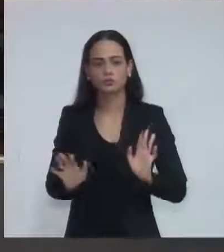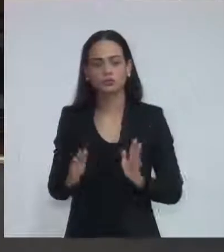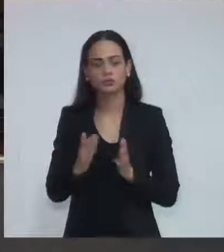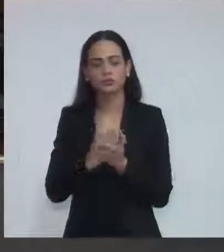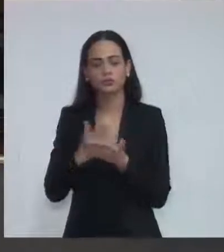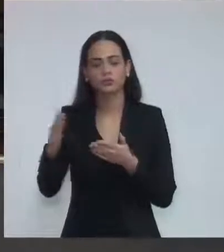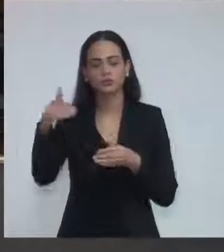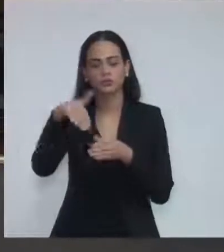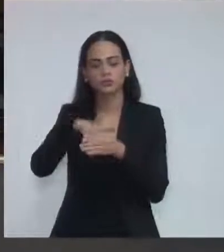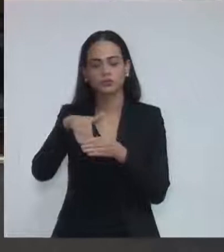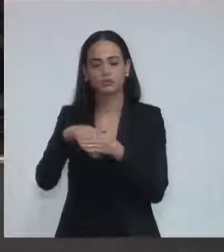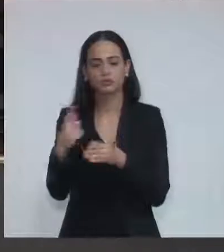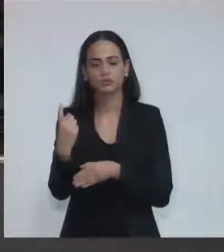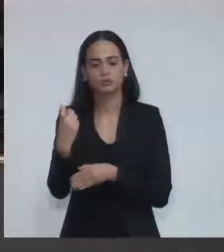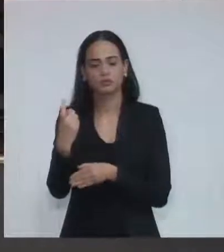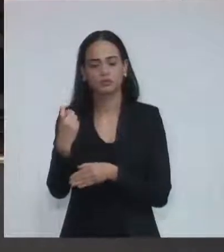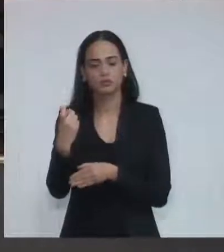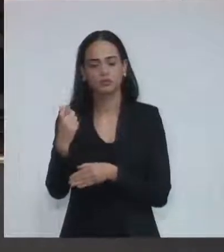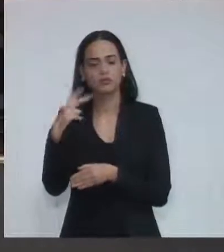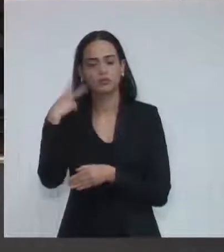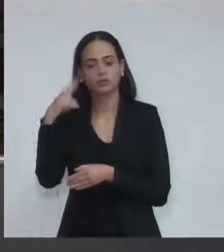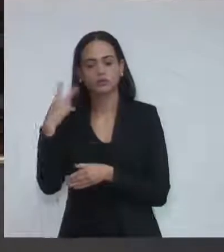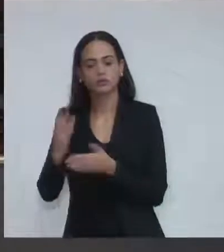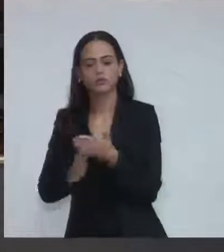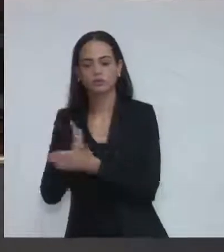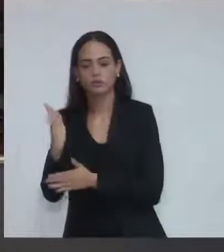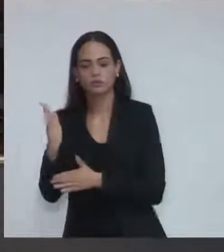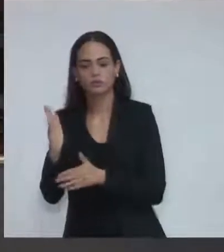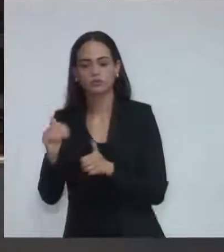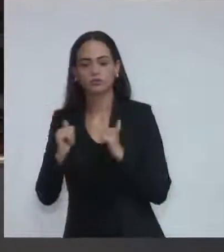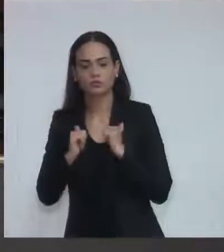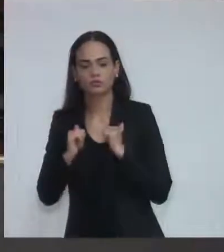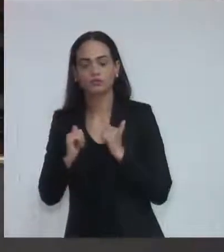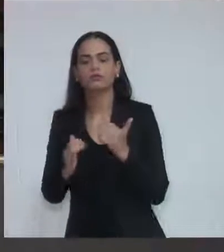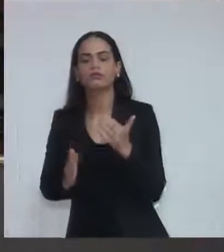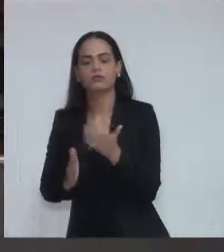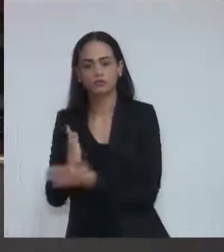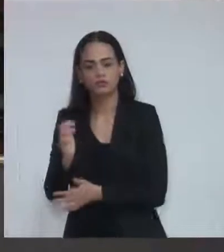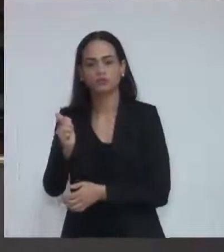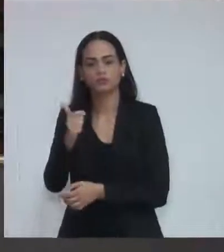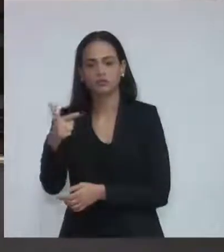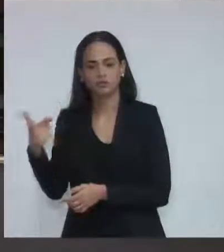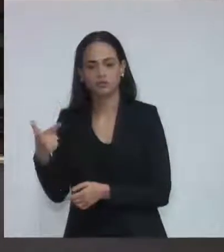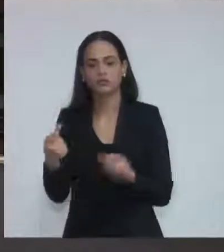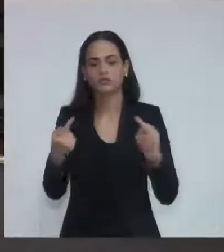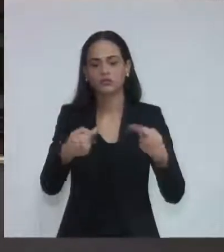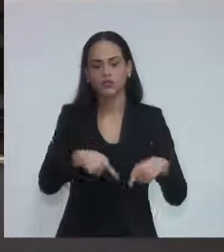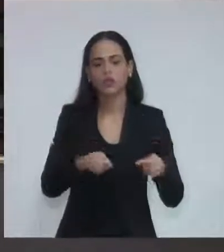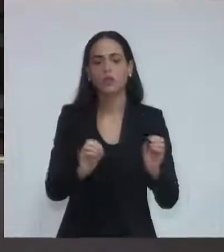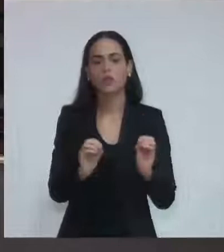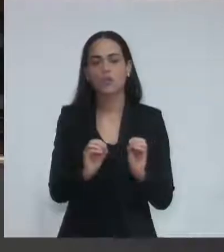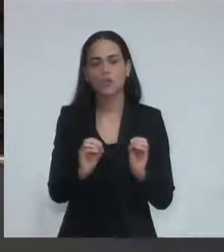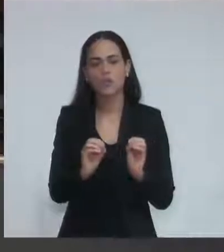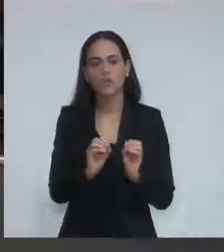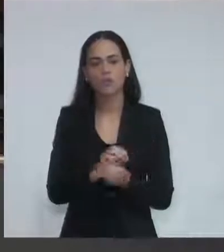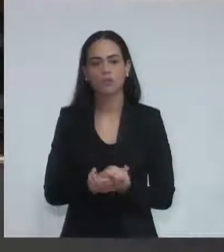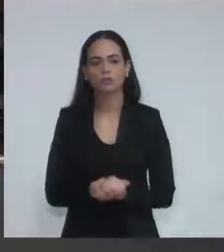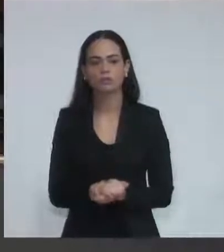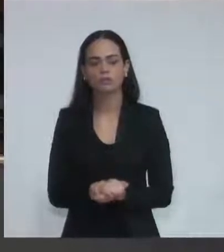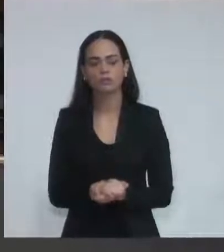única. Os vereadores que aprovam permaneçam como se encontram. Aprovado por 12 votos favoráveis, nenhum em contrário.